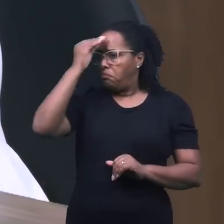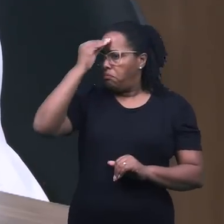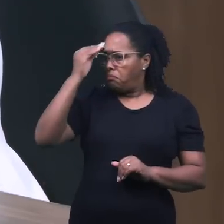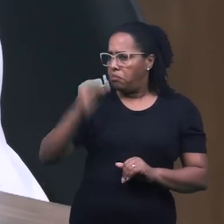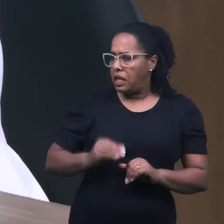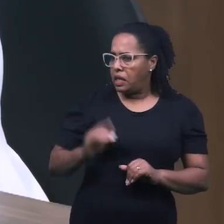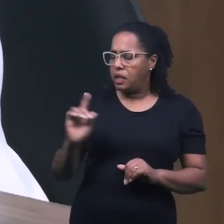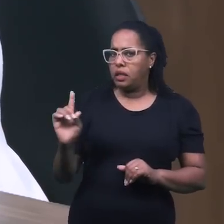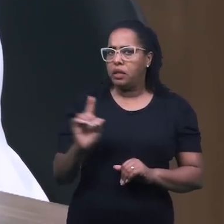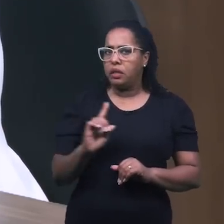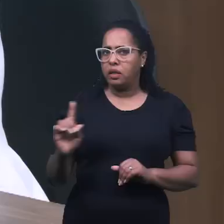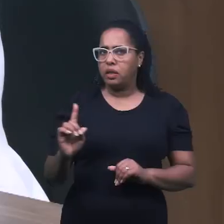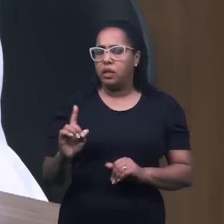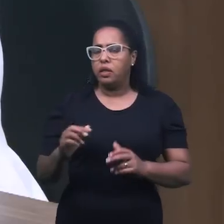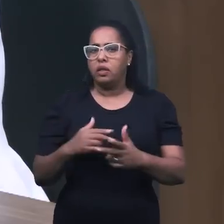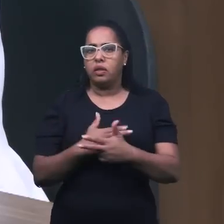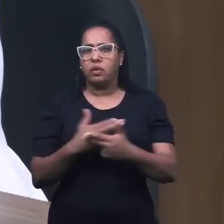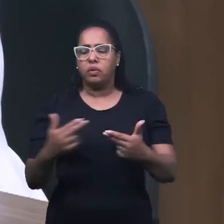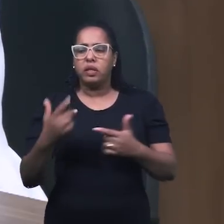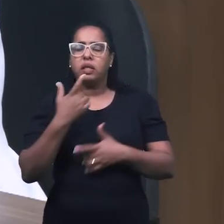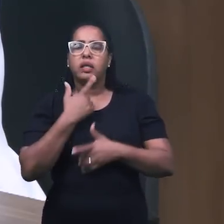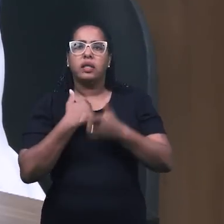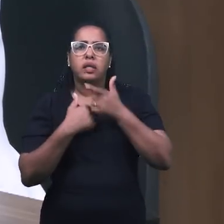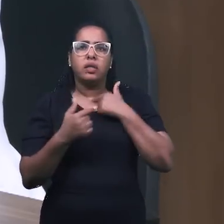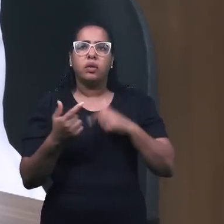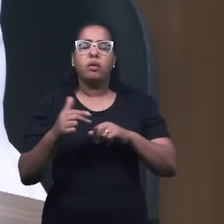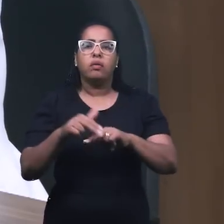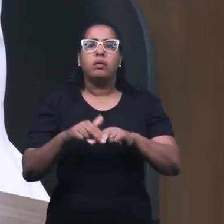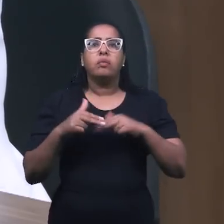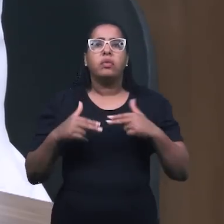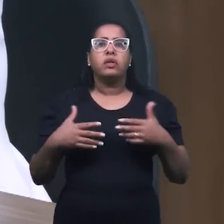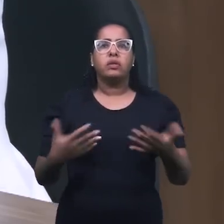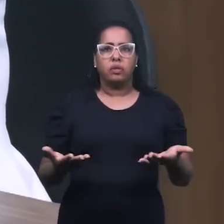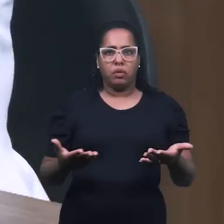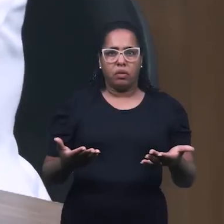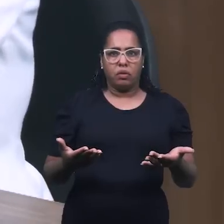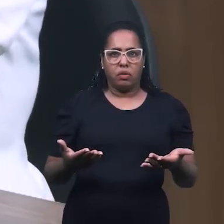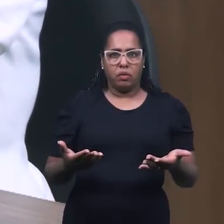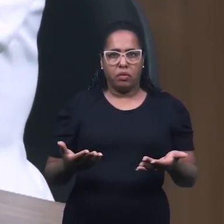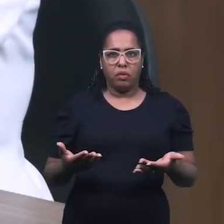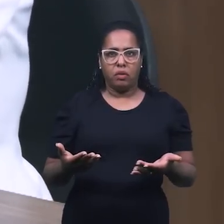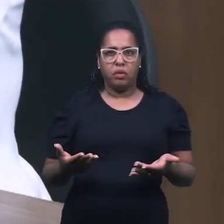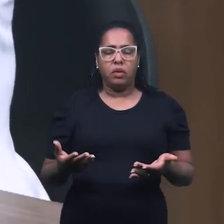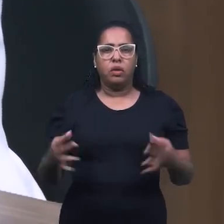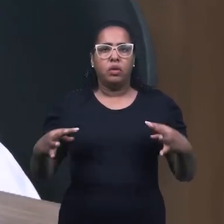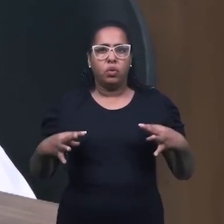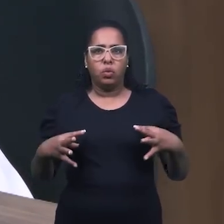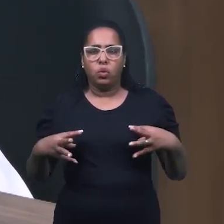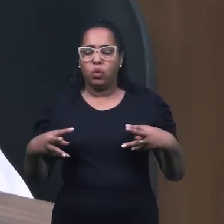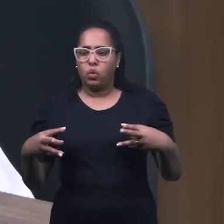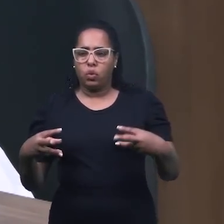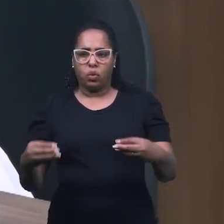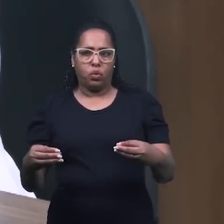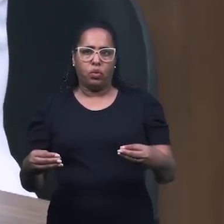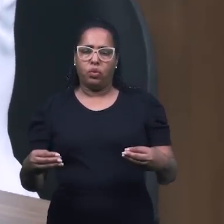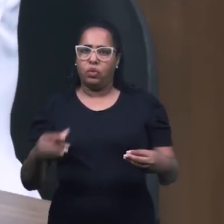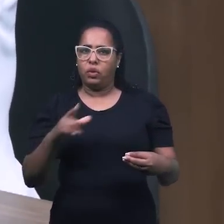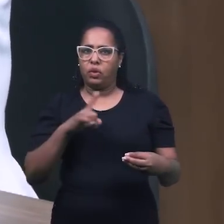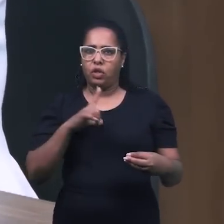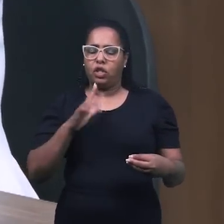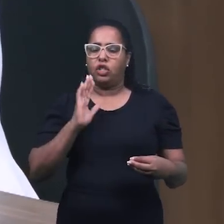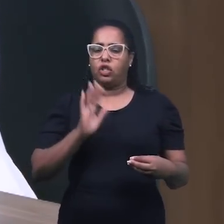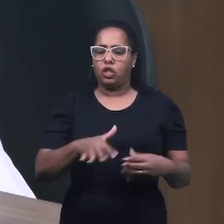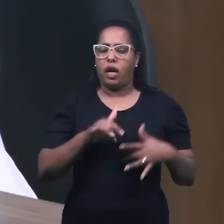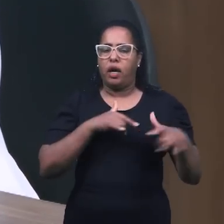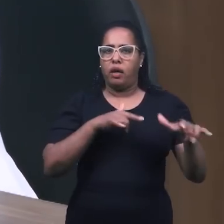desistir de algo que você desejou. Porque a irmã tinha toda a condição. Já estava